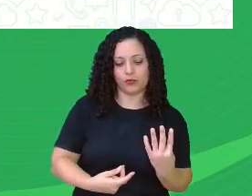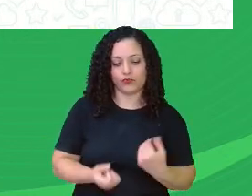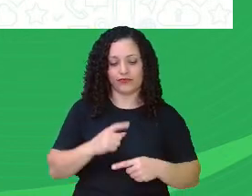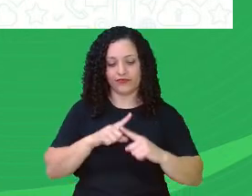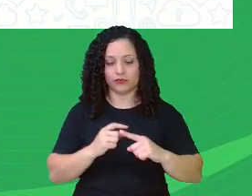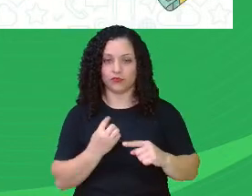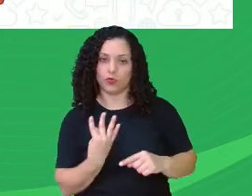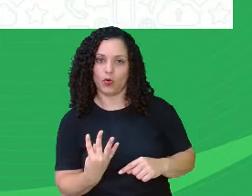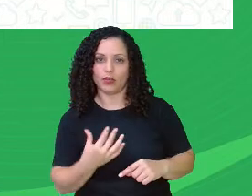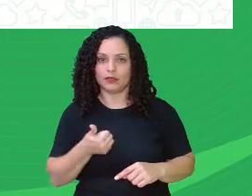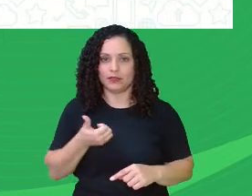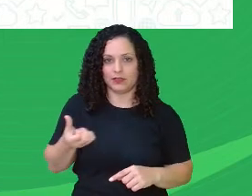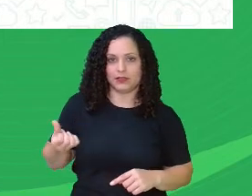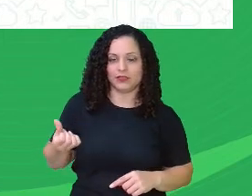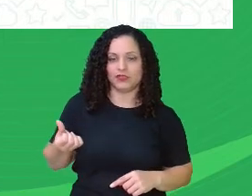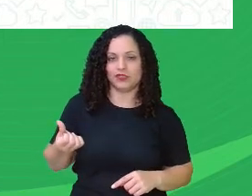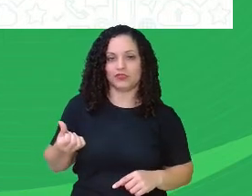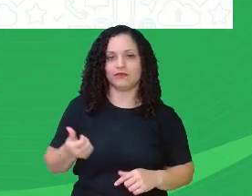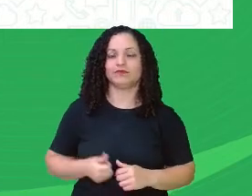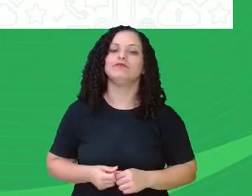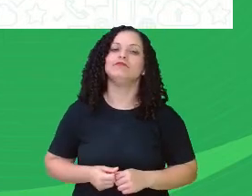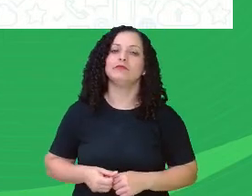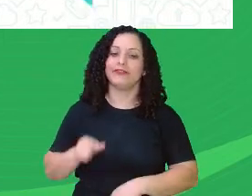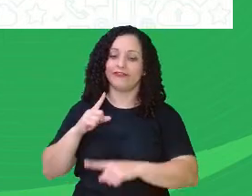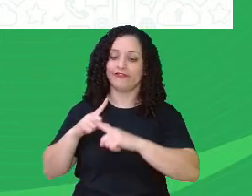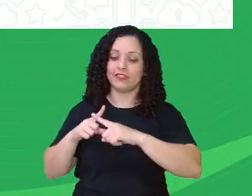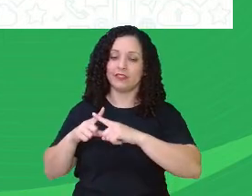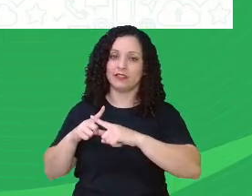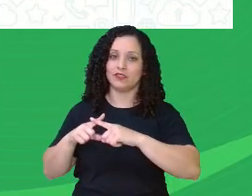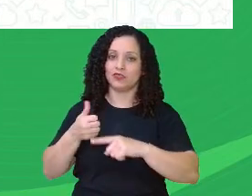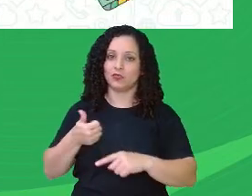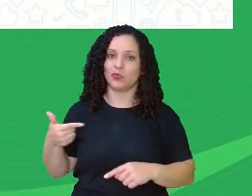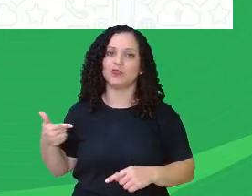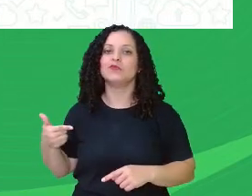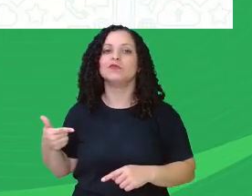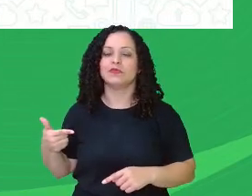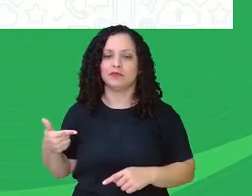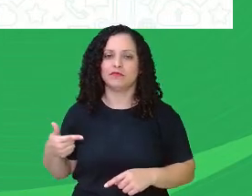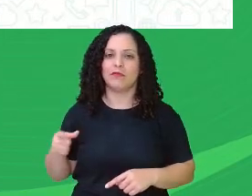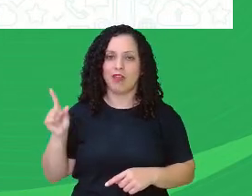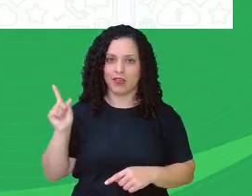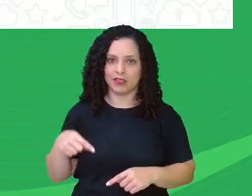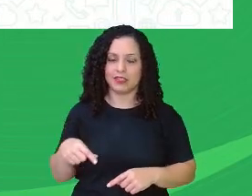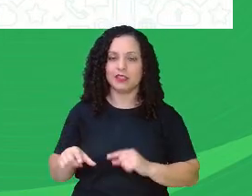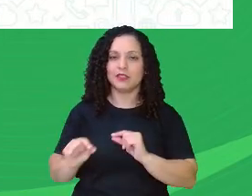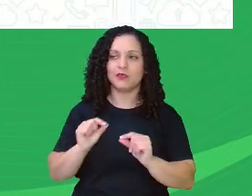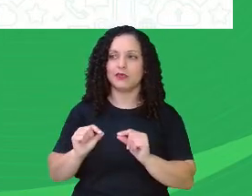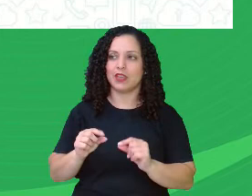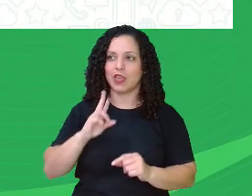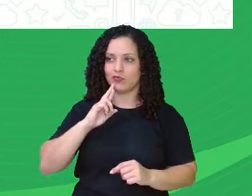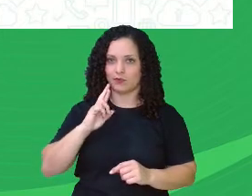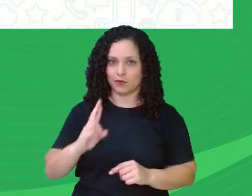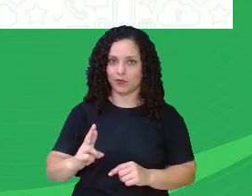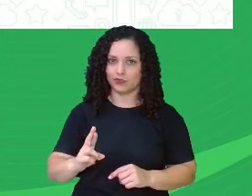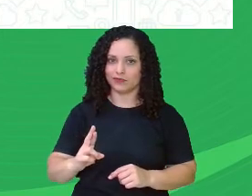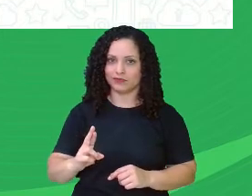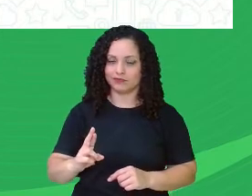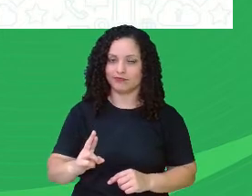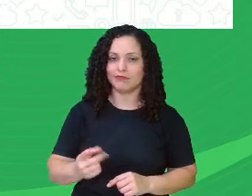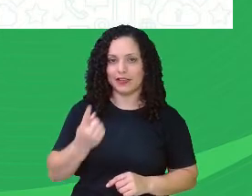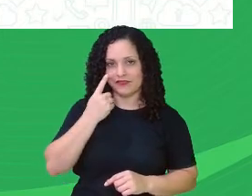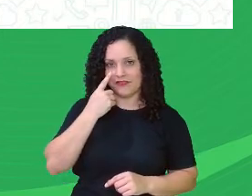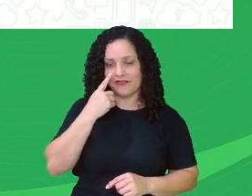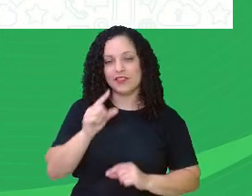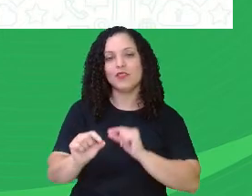4, 16, né? E o 16 multiplicado pelo 12, que aí vai ser o gabarito final pra gente,